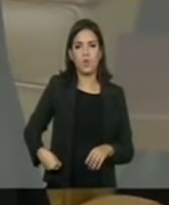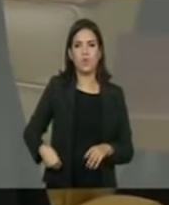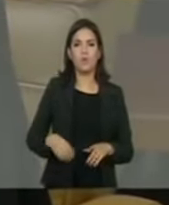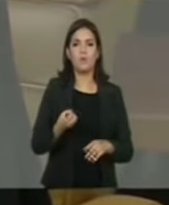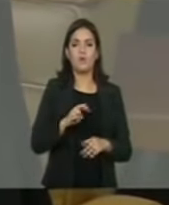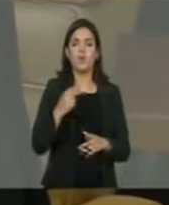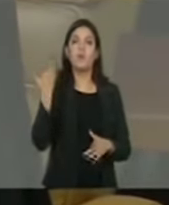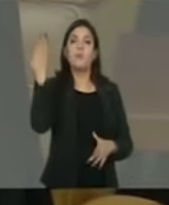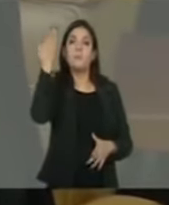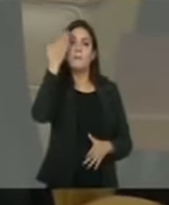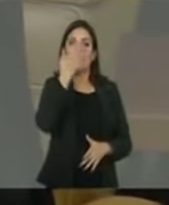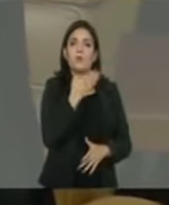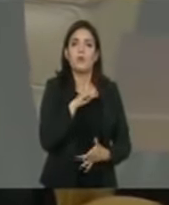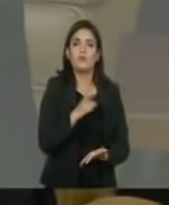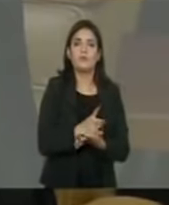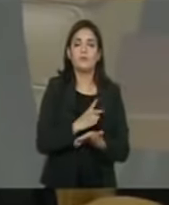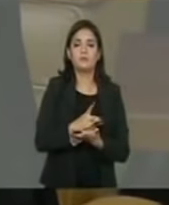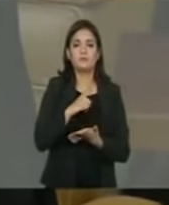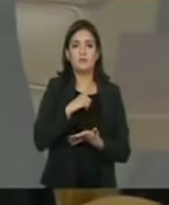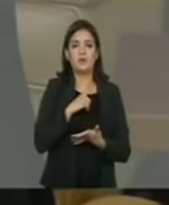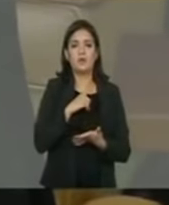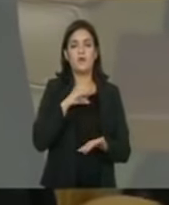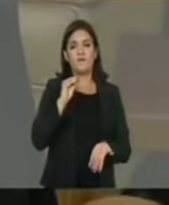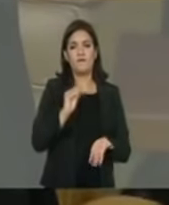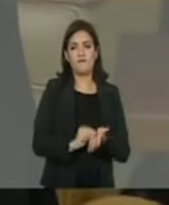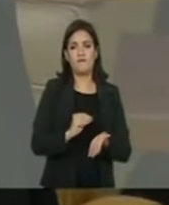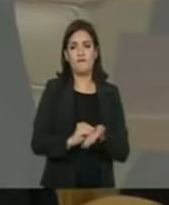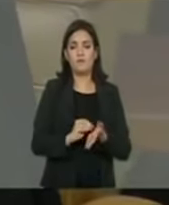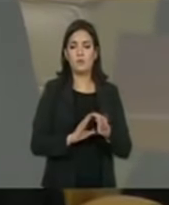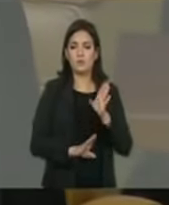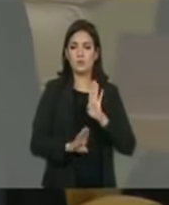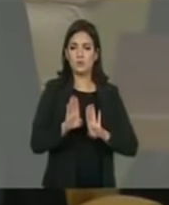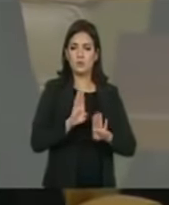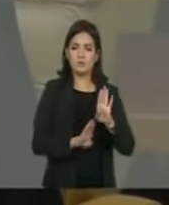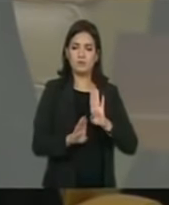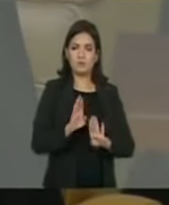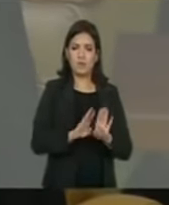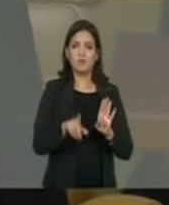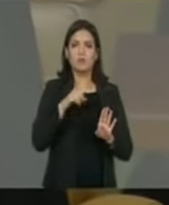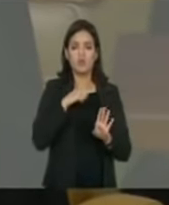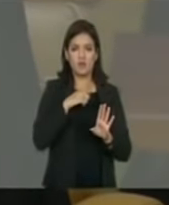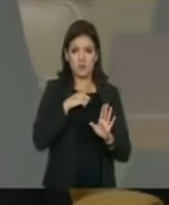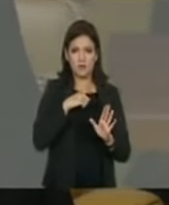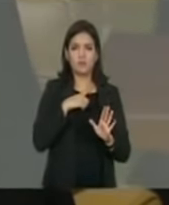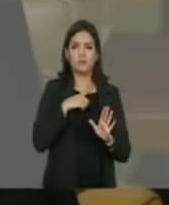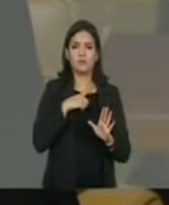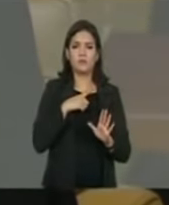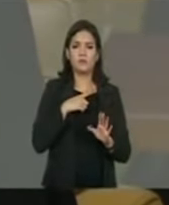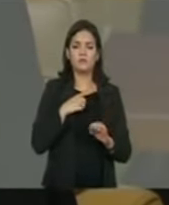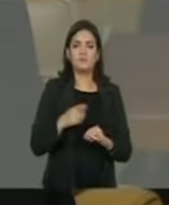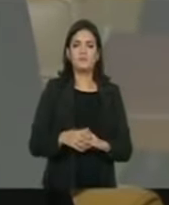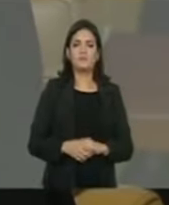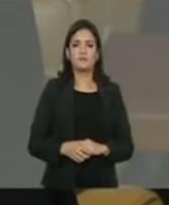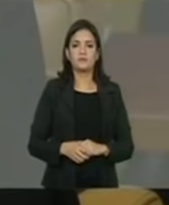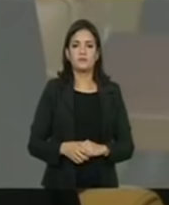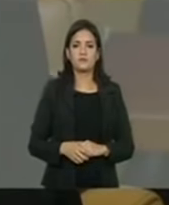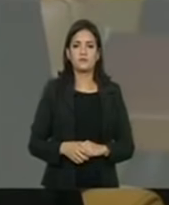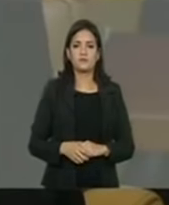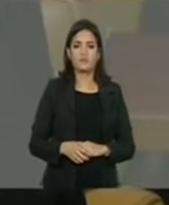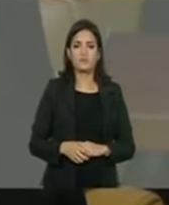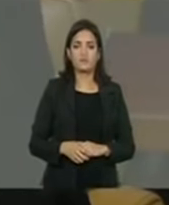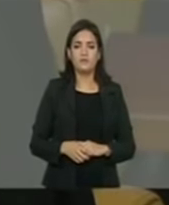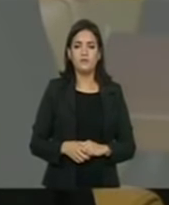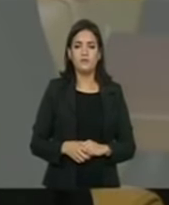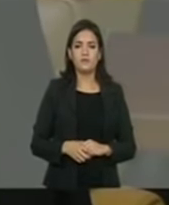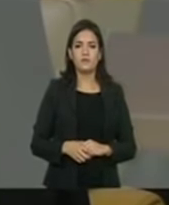questão com a falta de pudor que caracteriza os registros regimes despóticos venha a